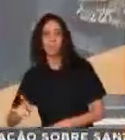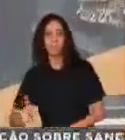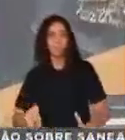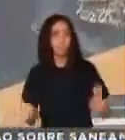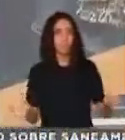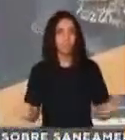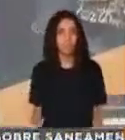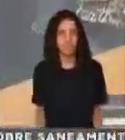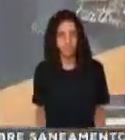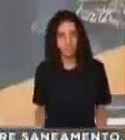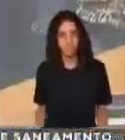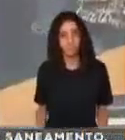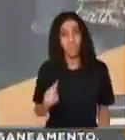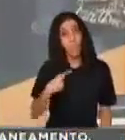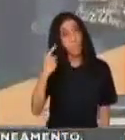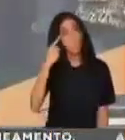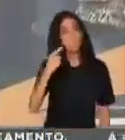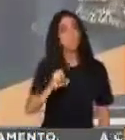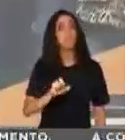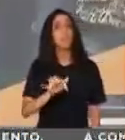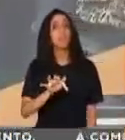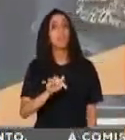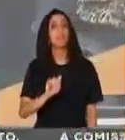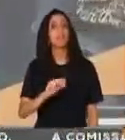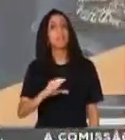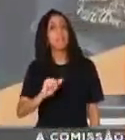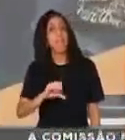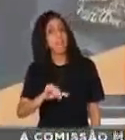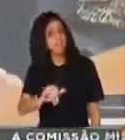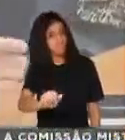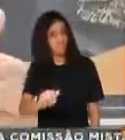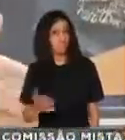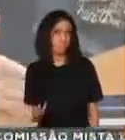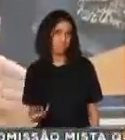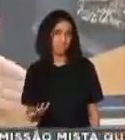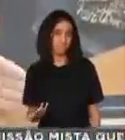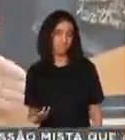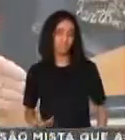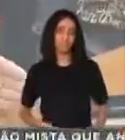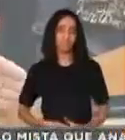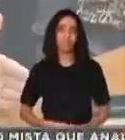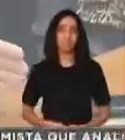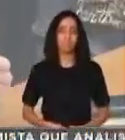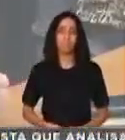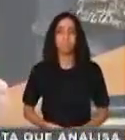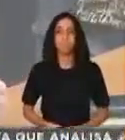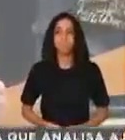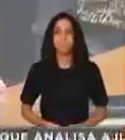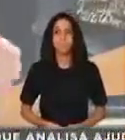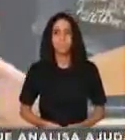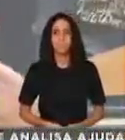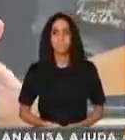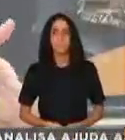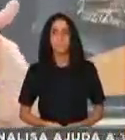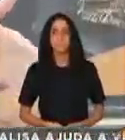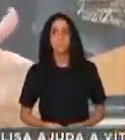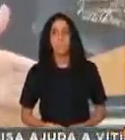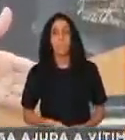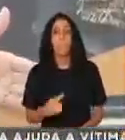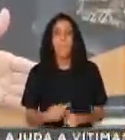estou falando isso tudo em nome de eficácia também. Eu estou falando em nome de eficácia. Se tem algo que já se